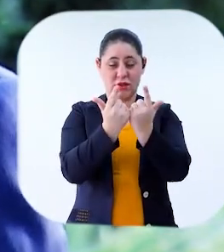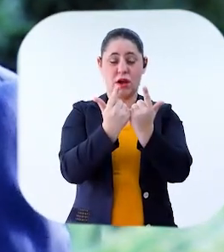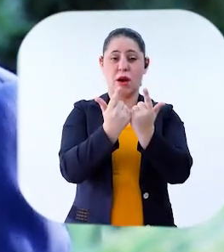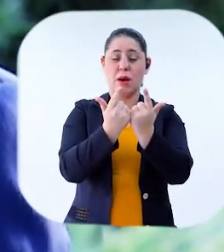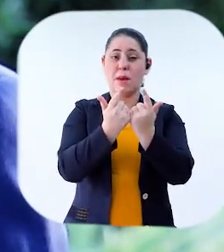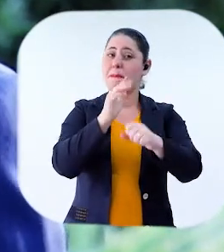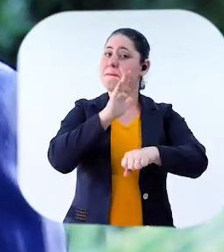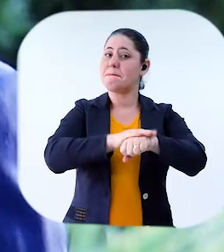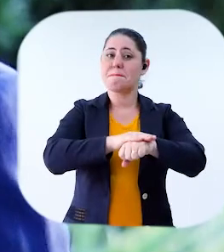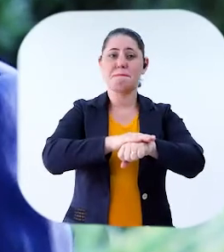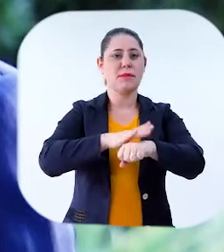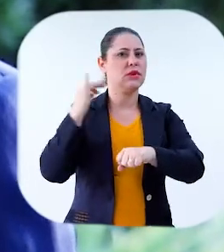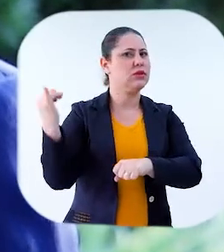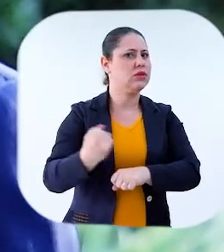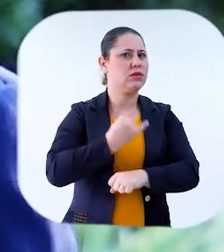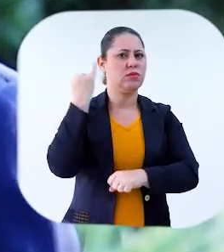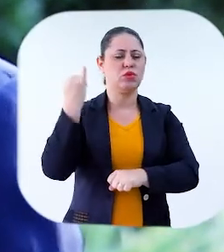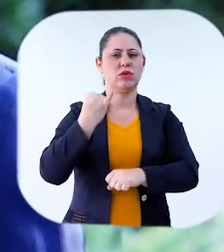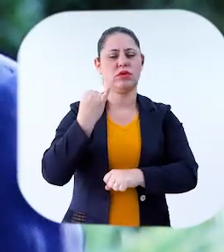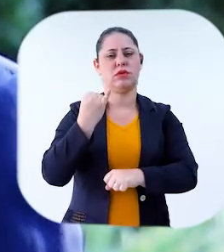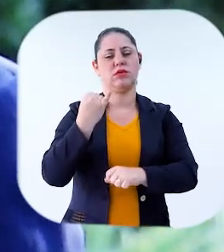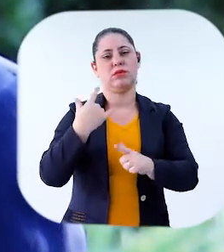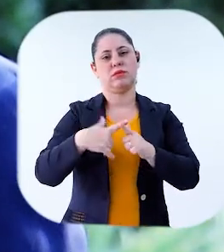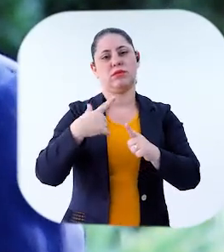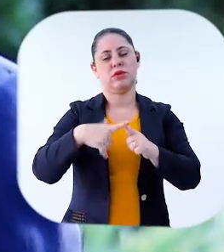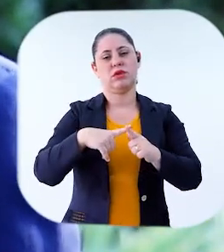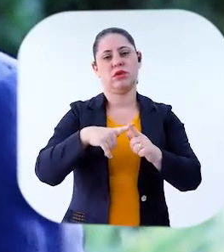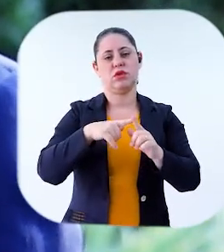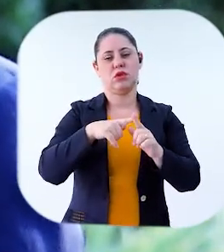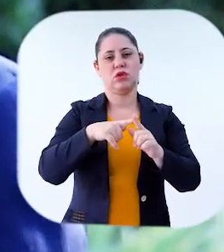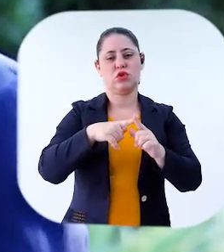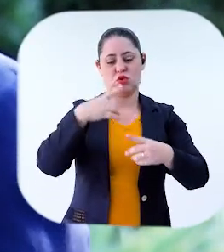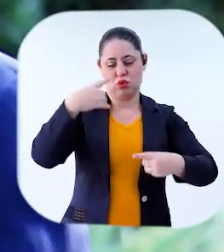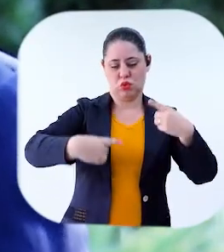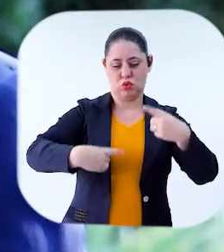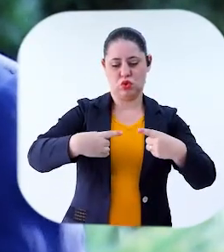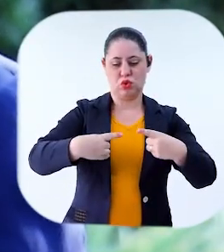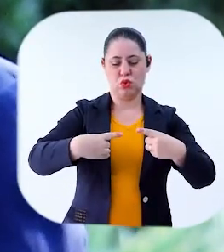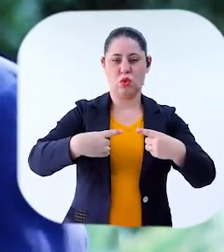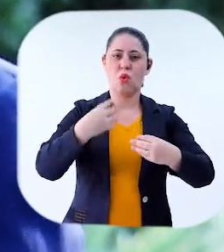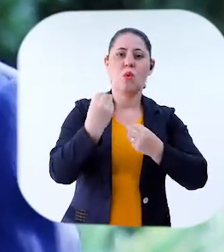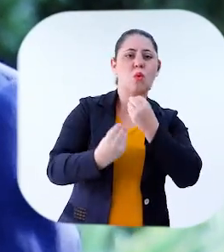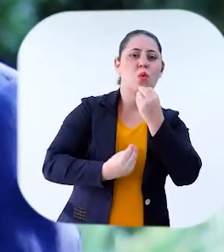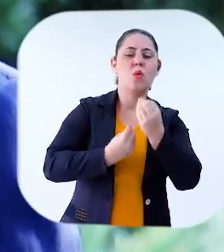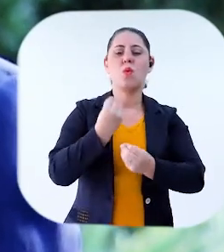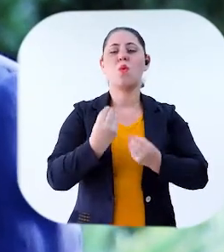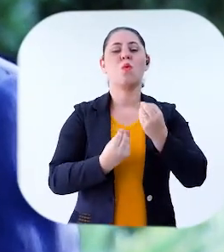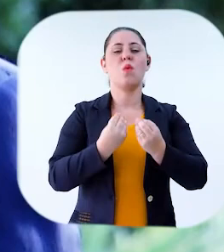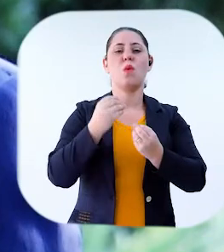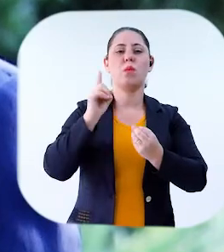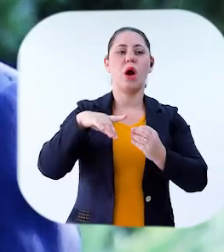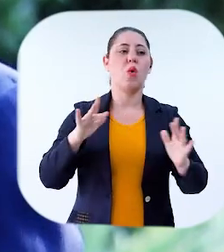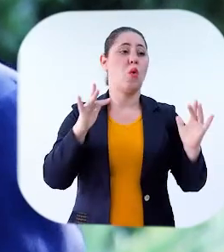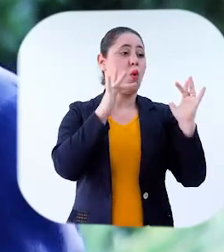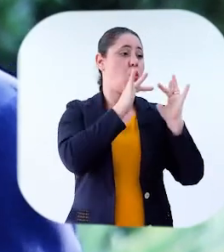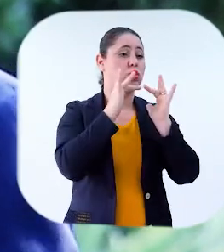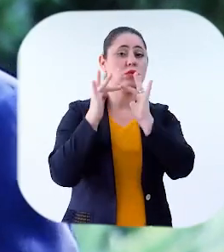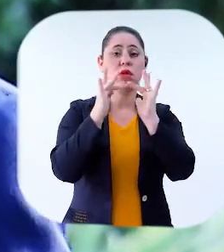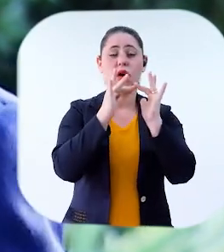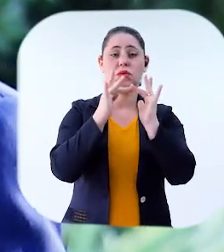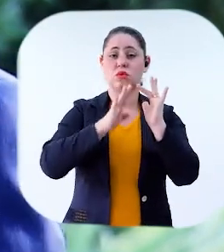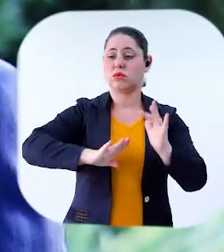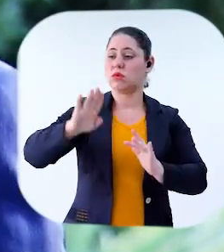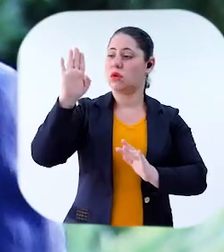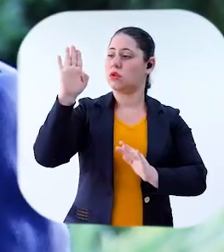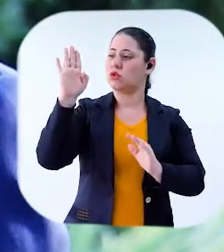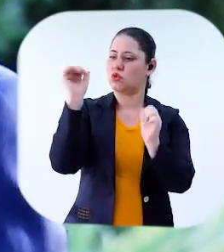se torna até um pouco mais essencial, né? Porque, veja só, ainda estamos discutindo como que será essa questão do contato do